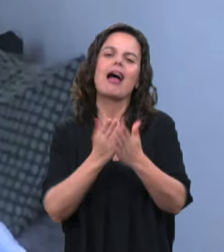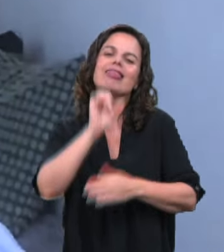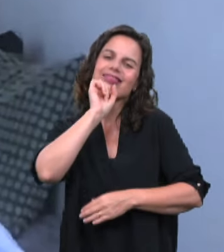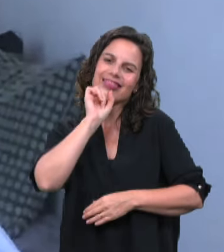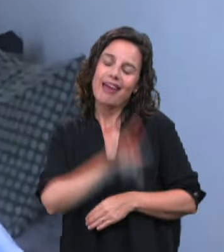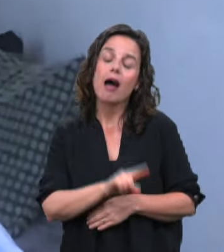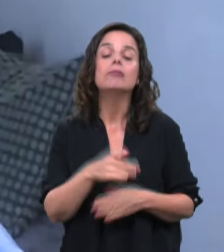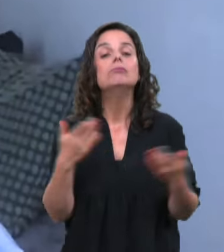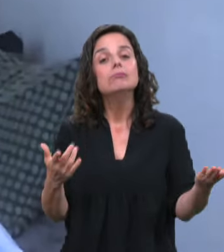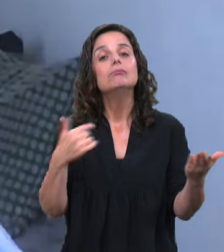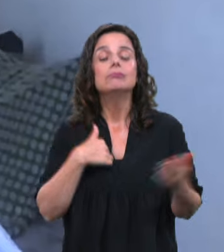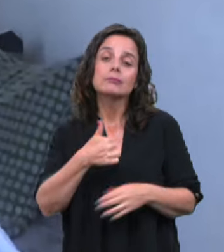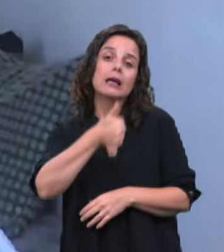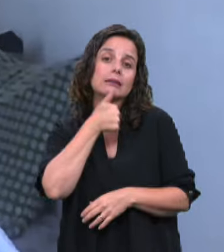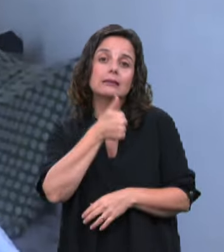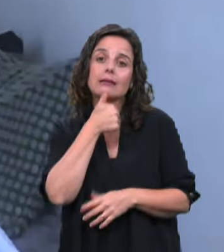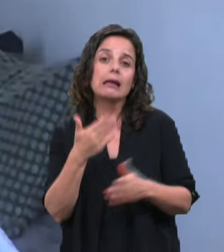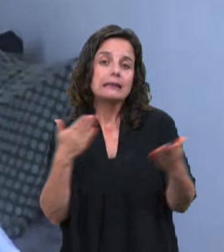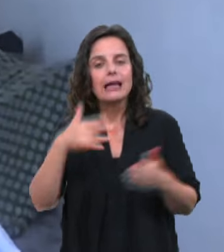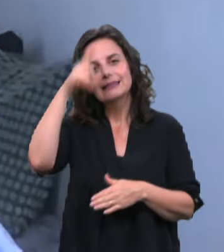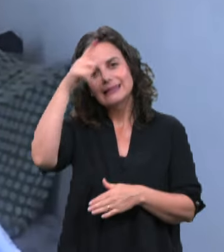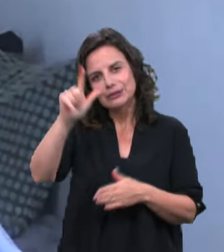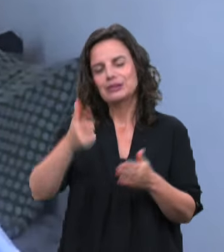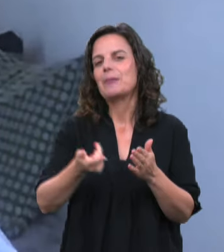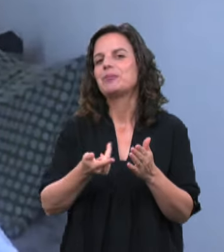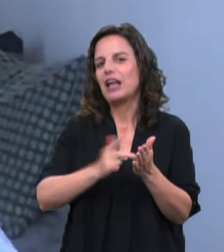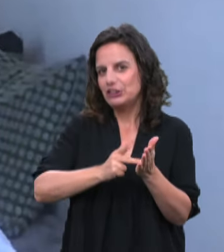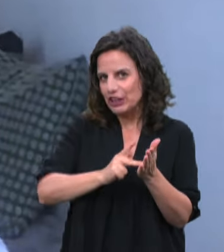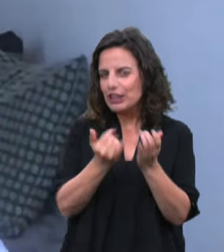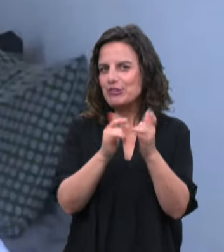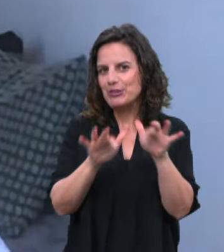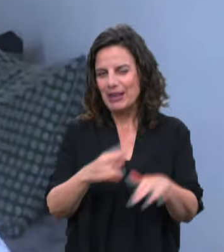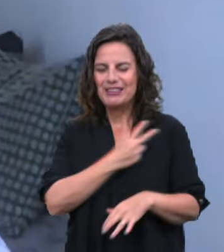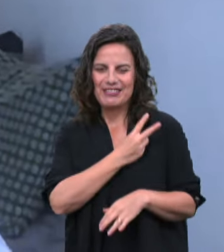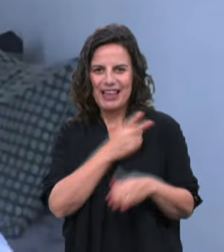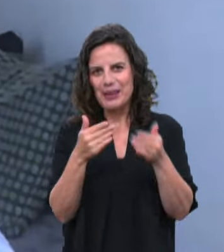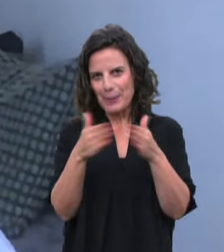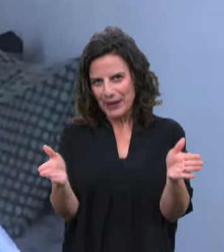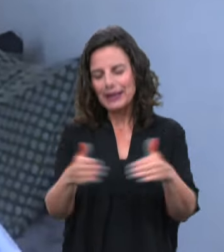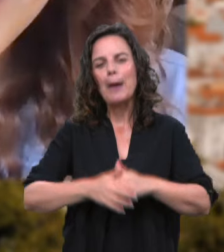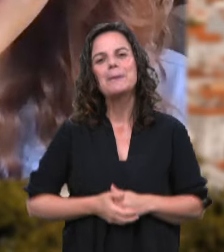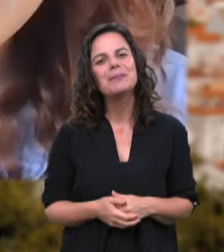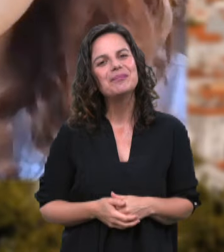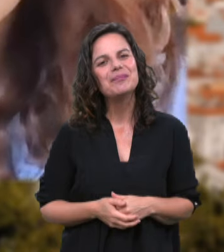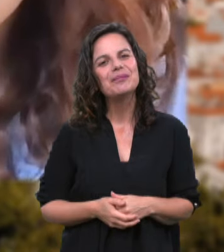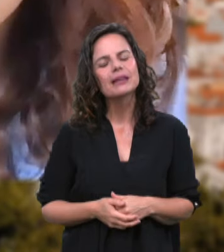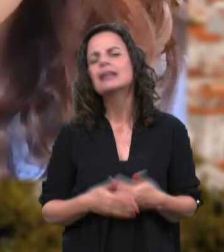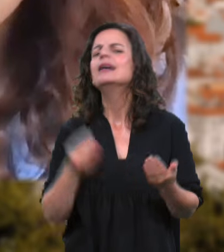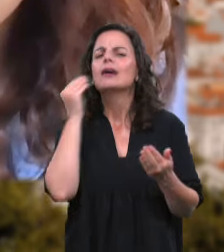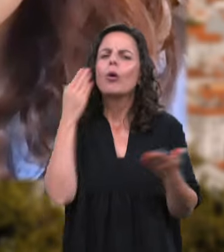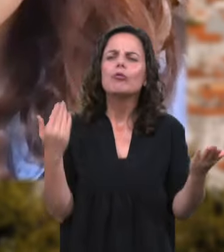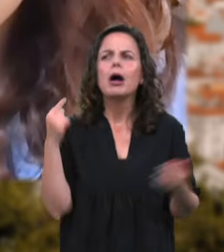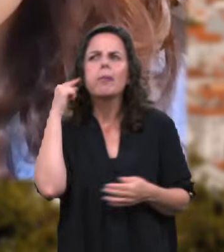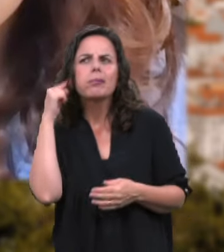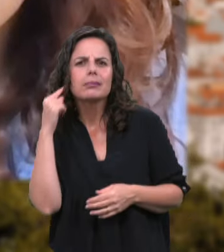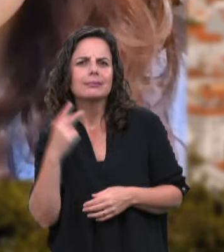e decidi então começar a licenciatura em Engenharia Informática na Universidade Aberta. Como é que